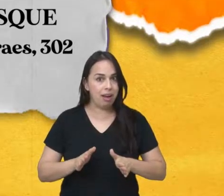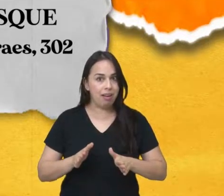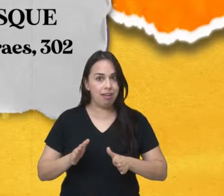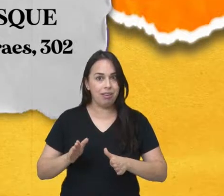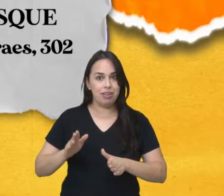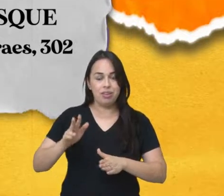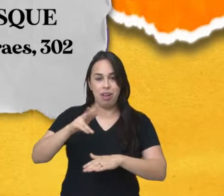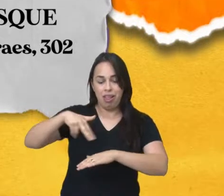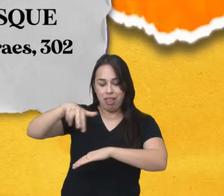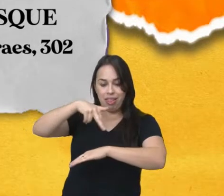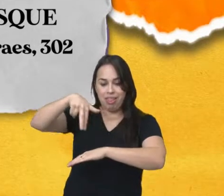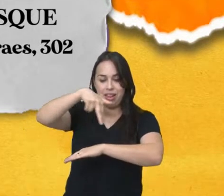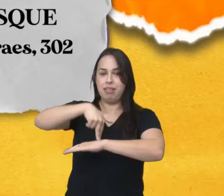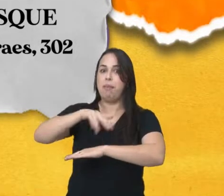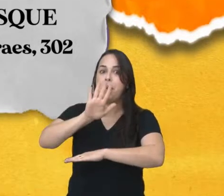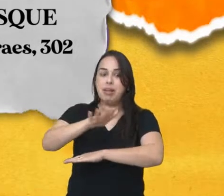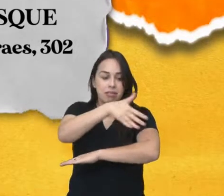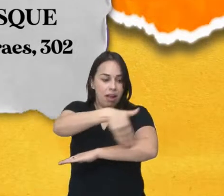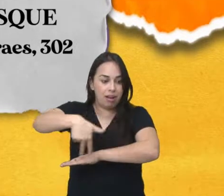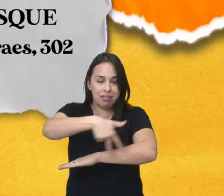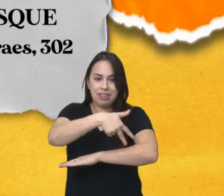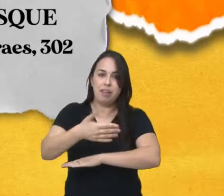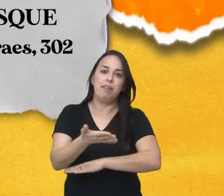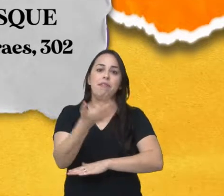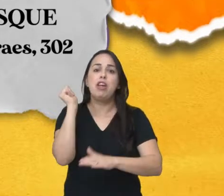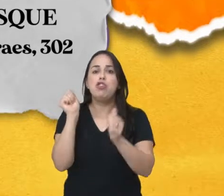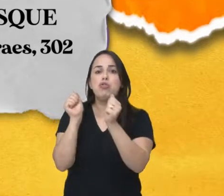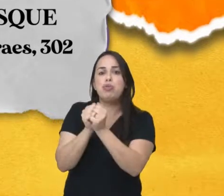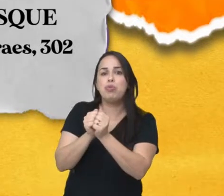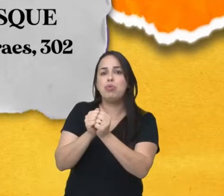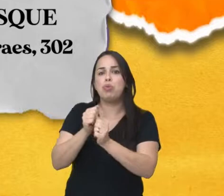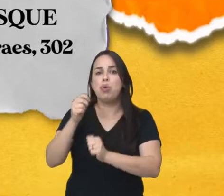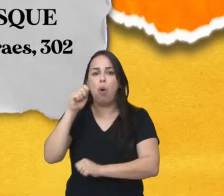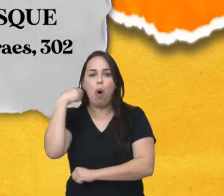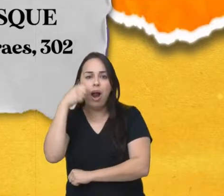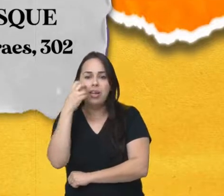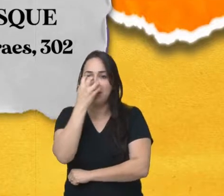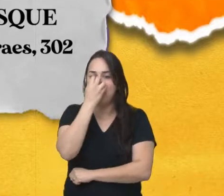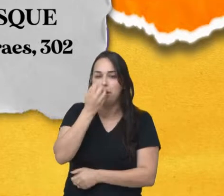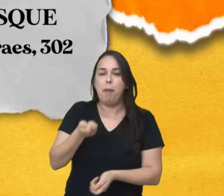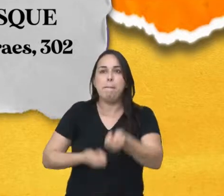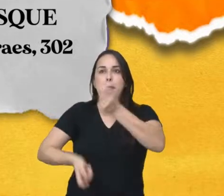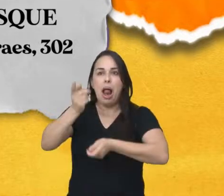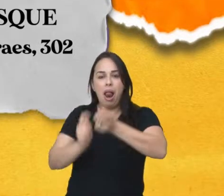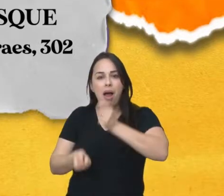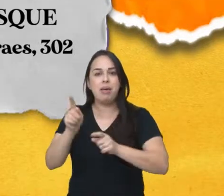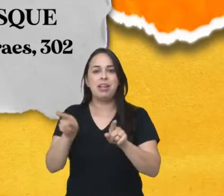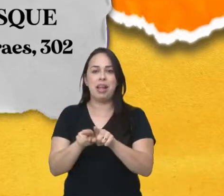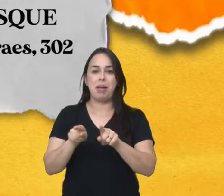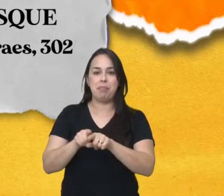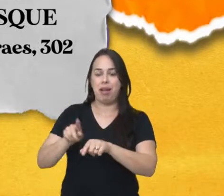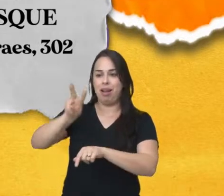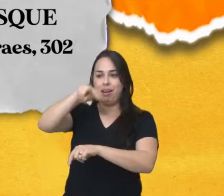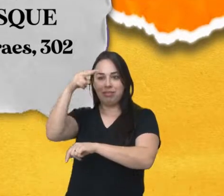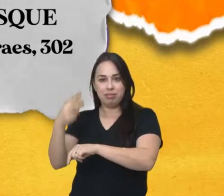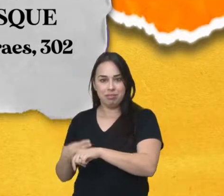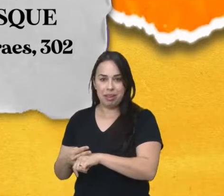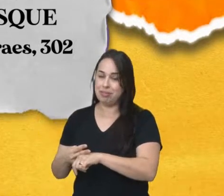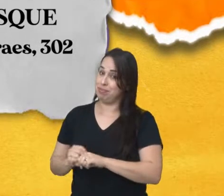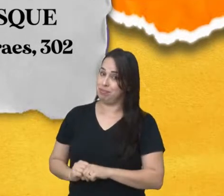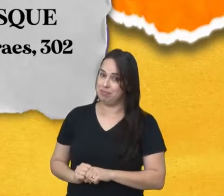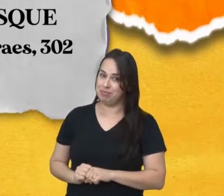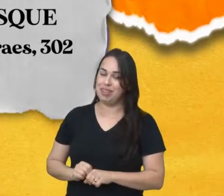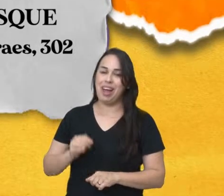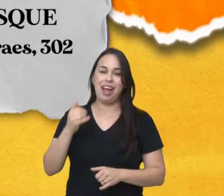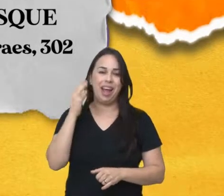ruas? Venha se divertir com artistas da palhaçaria, malabares, música, acrobacias e muito mais.